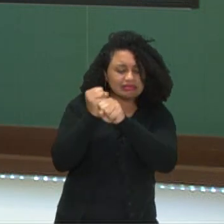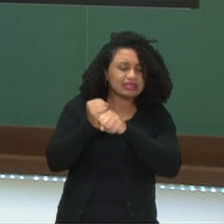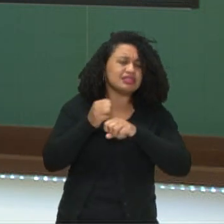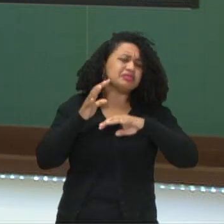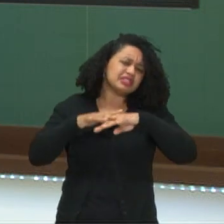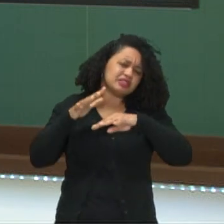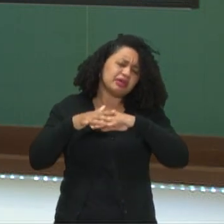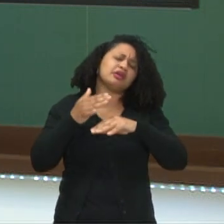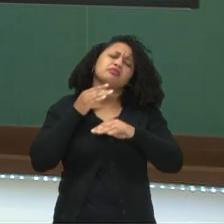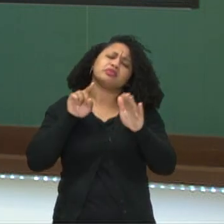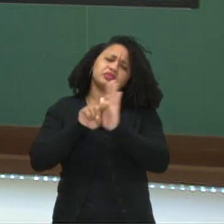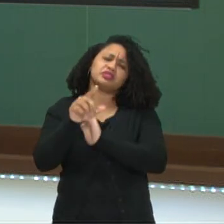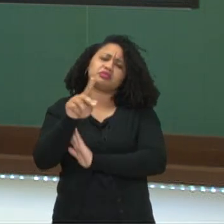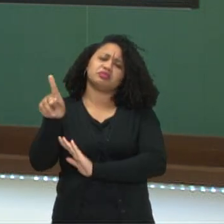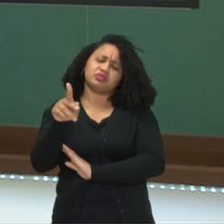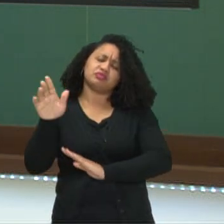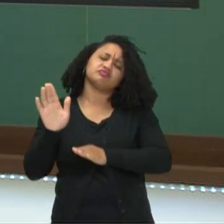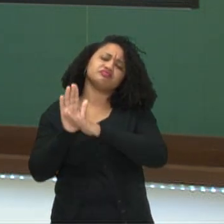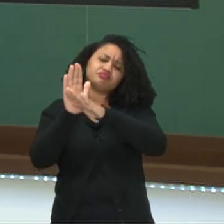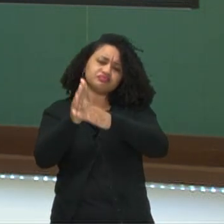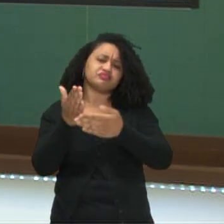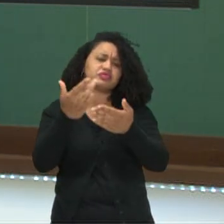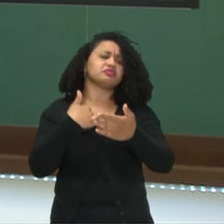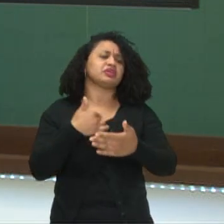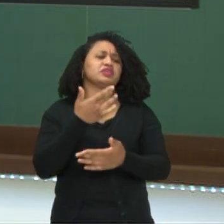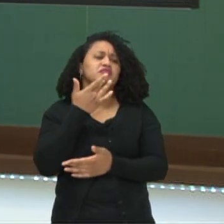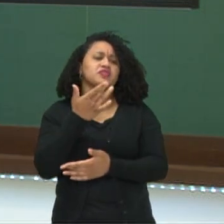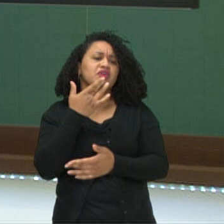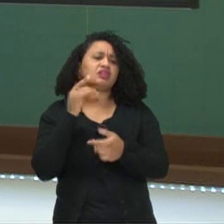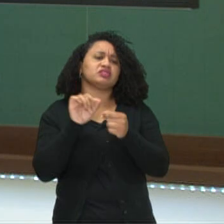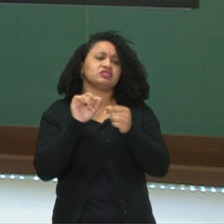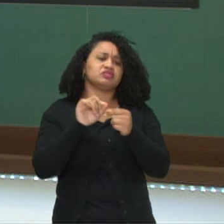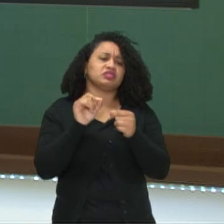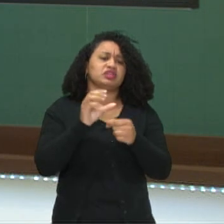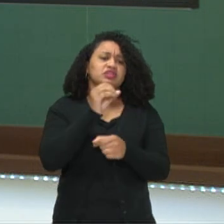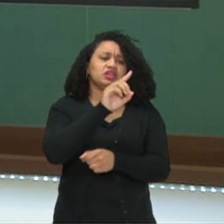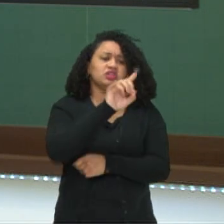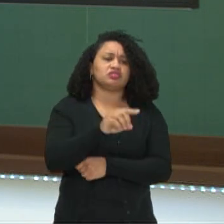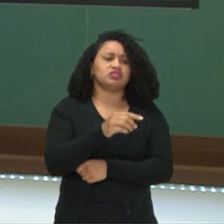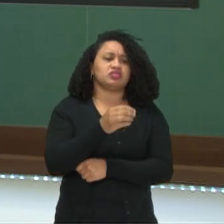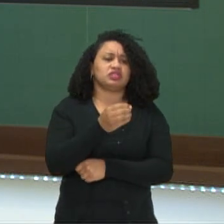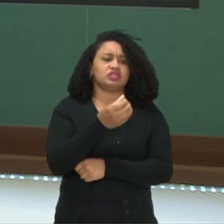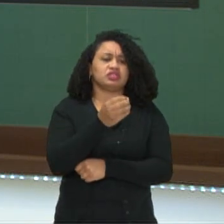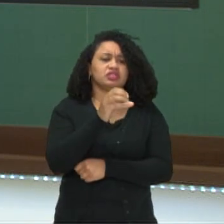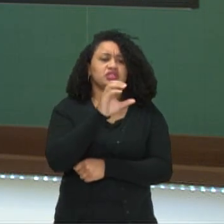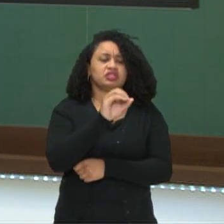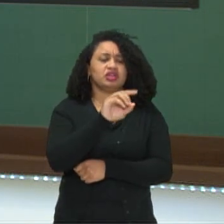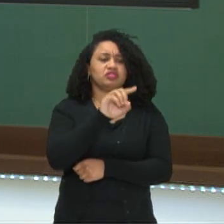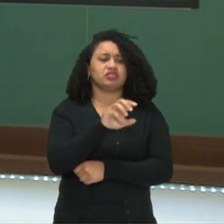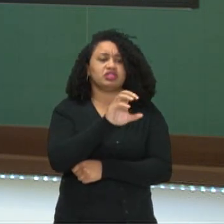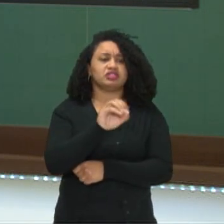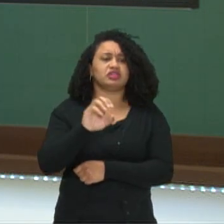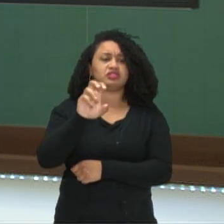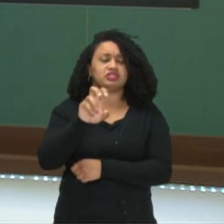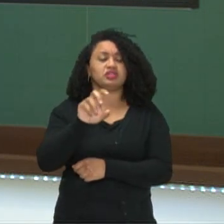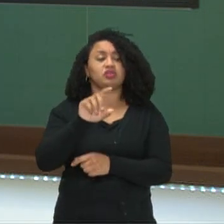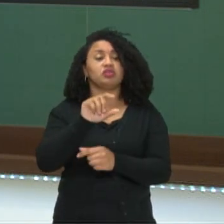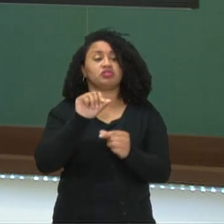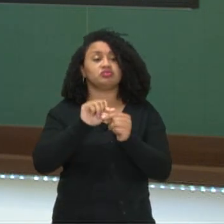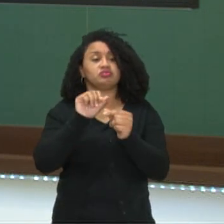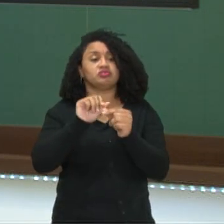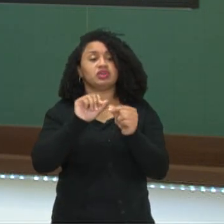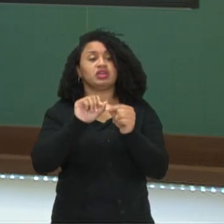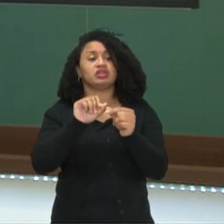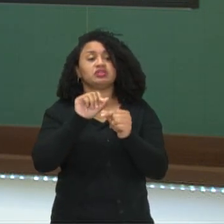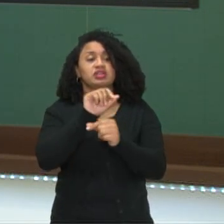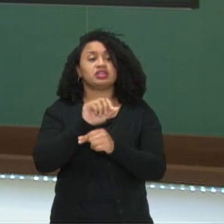Pergunta para ele vai te ajudar. Mas é bem tranquilo. Você pegou 0,05 e transformou em 50, ou seja, pegou